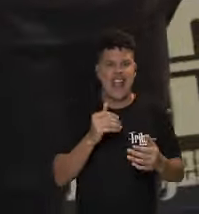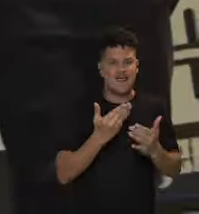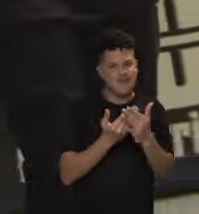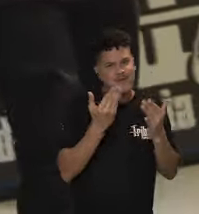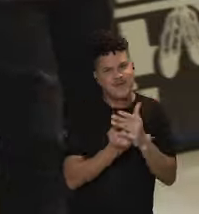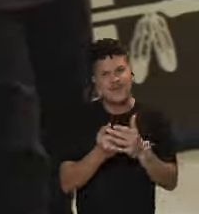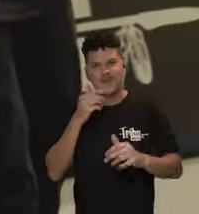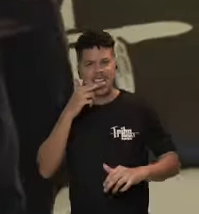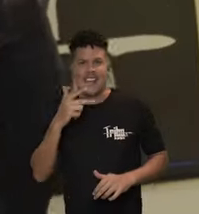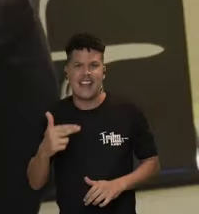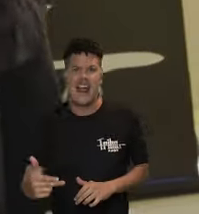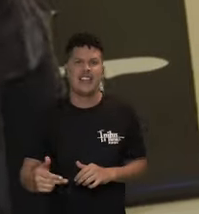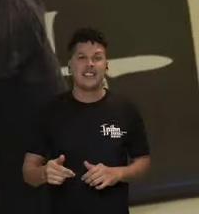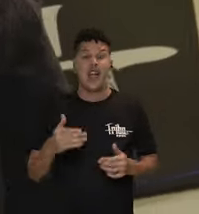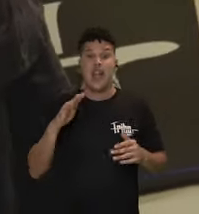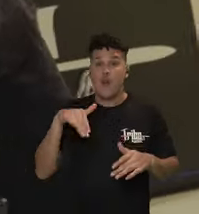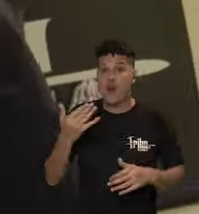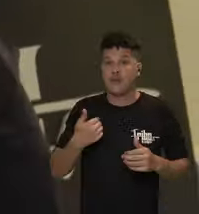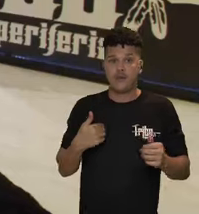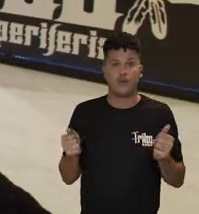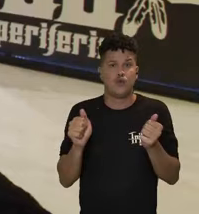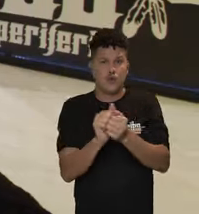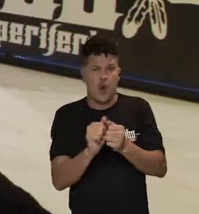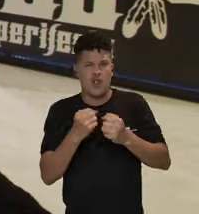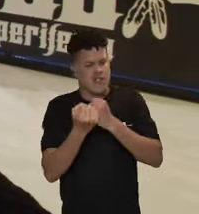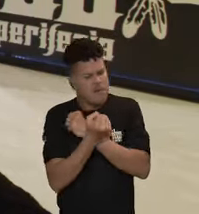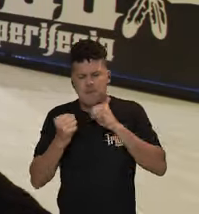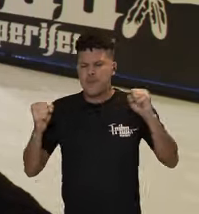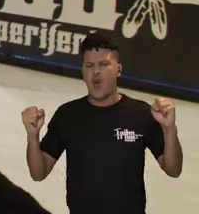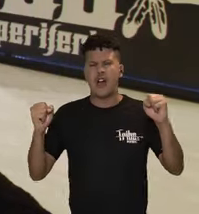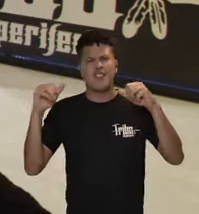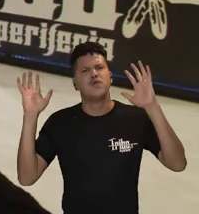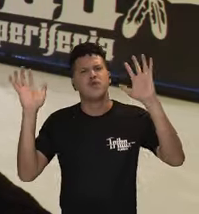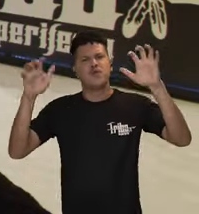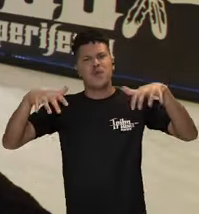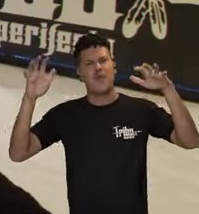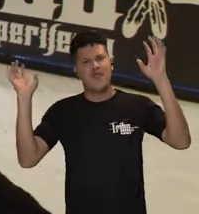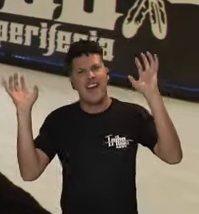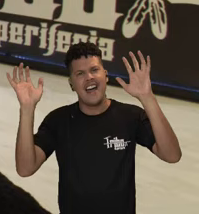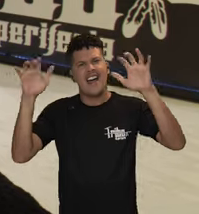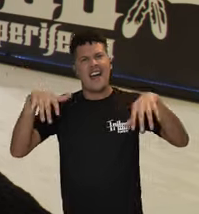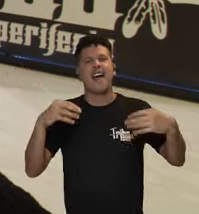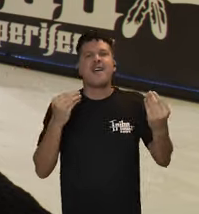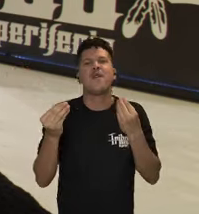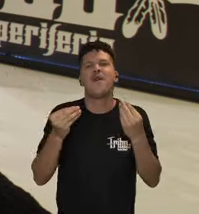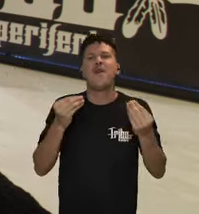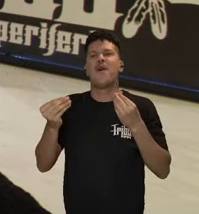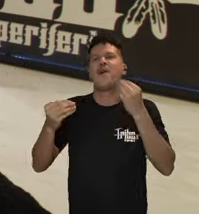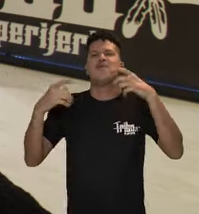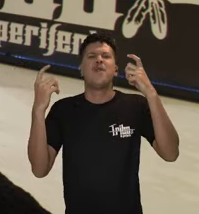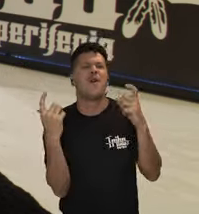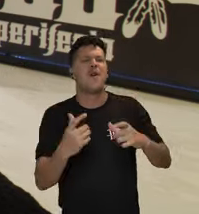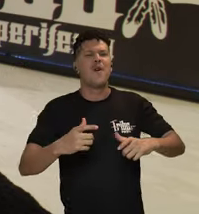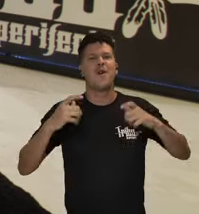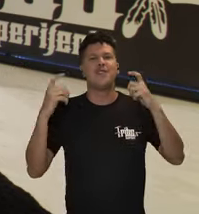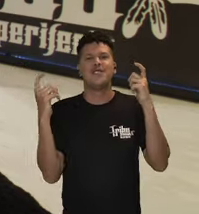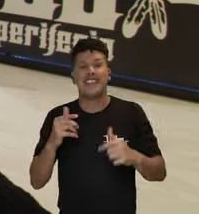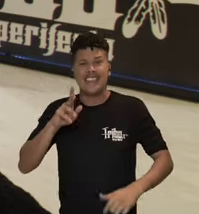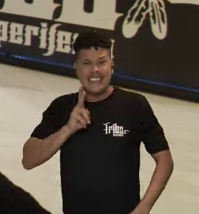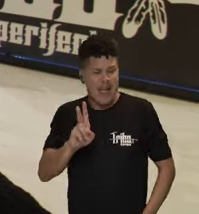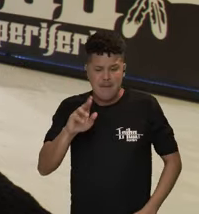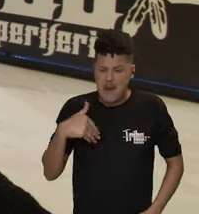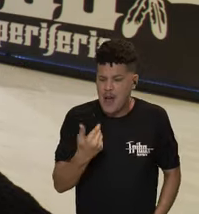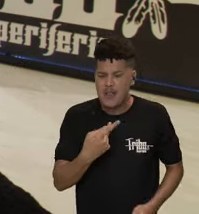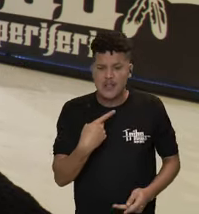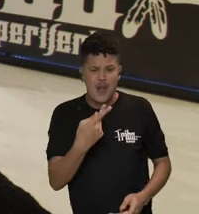quando eu tô com ela, isso tudo tanto faz. E não me importa a chuva, como foi e onde. Quando tô contigo,